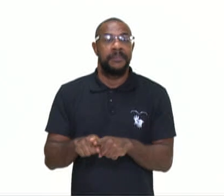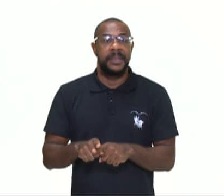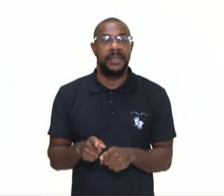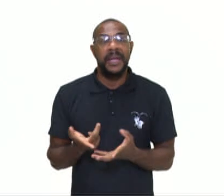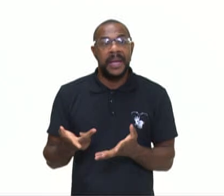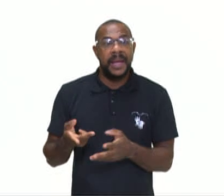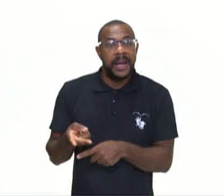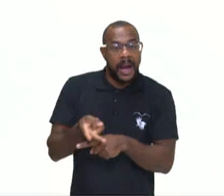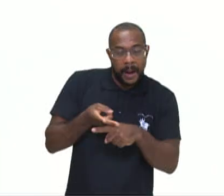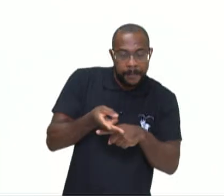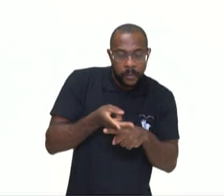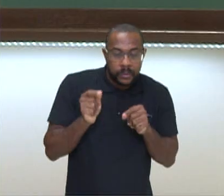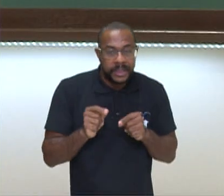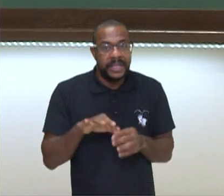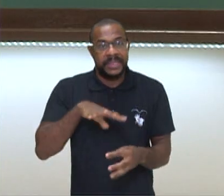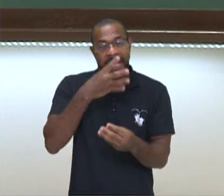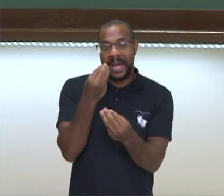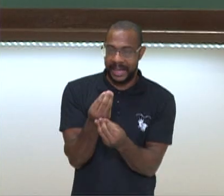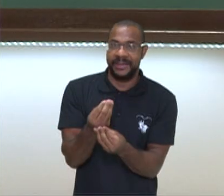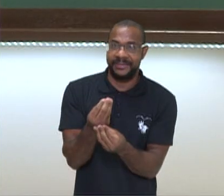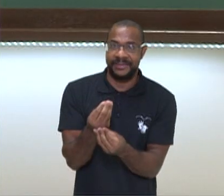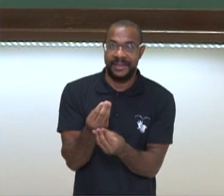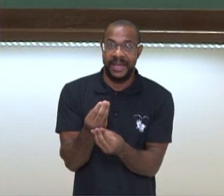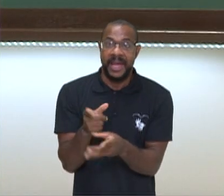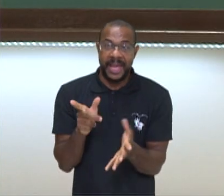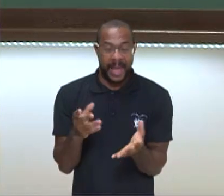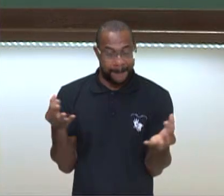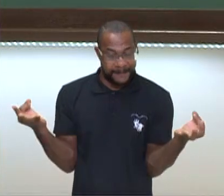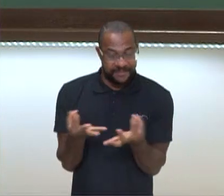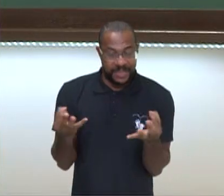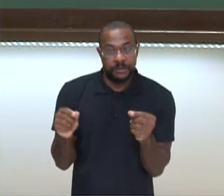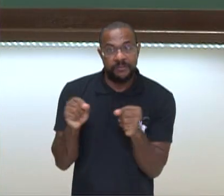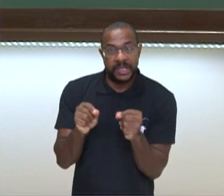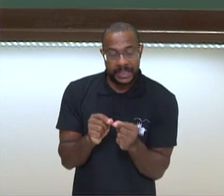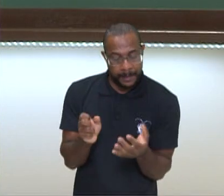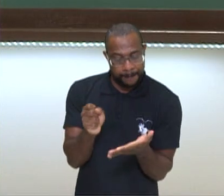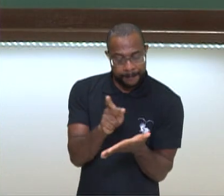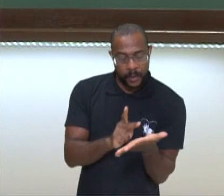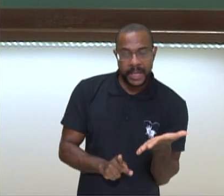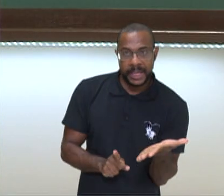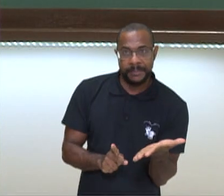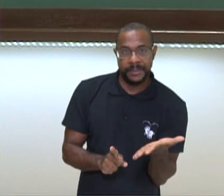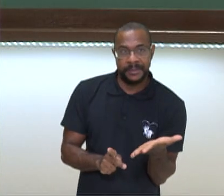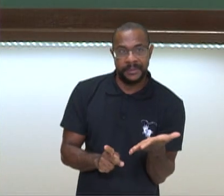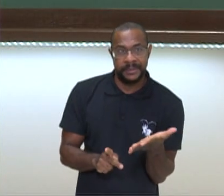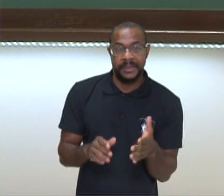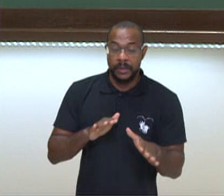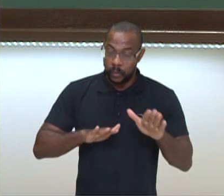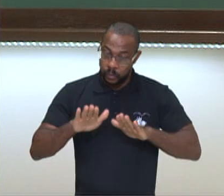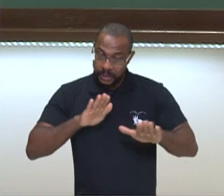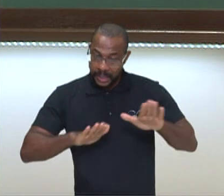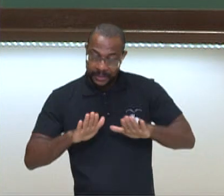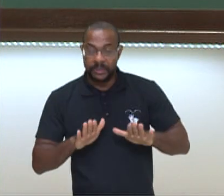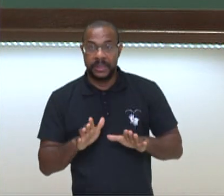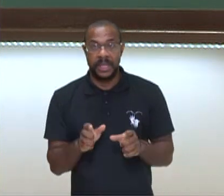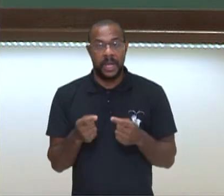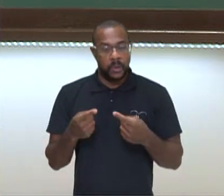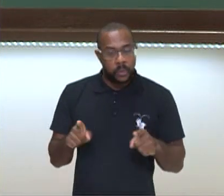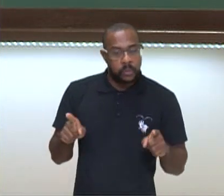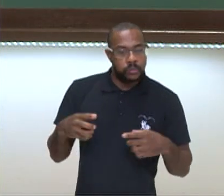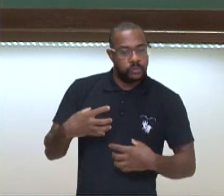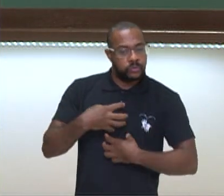a perfeição do fazer poema, cuidando com a rima, com a métrica,